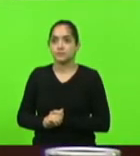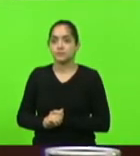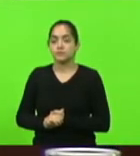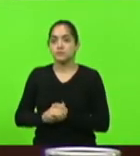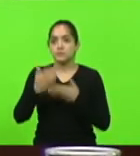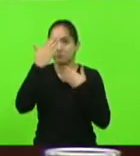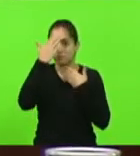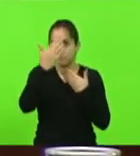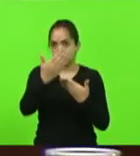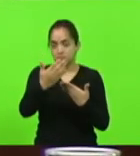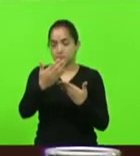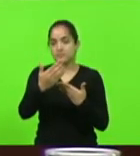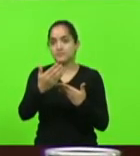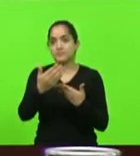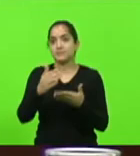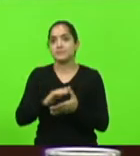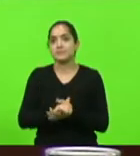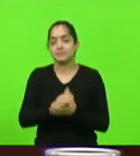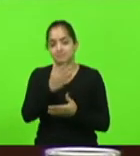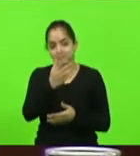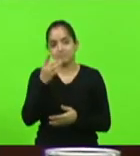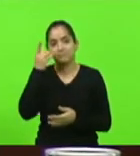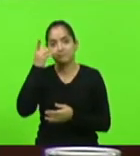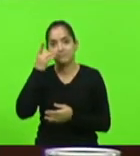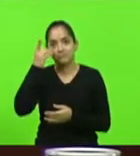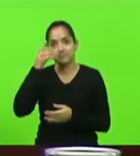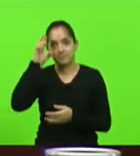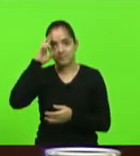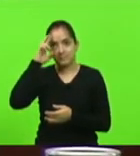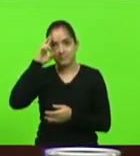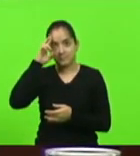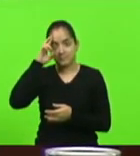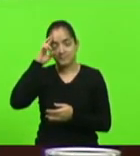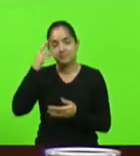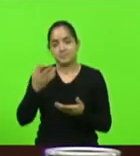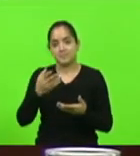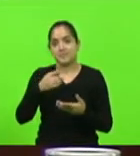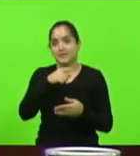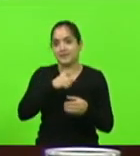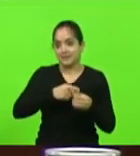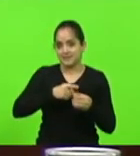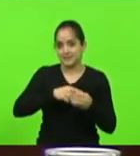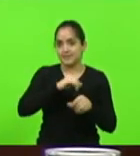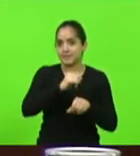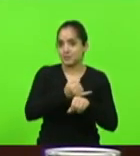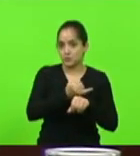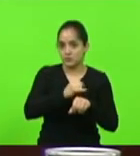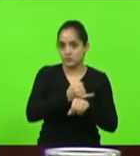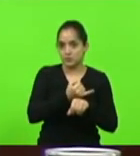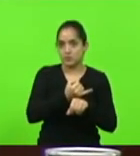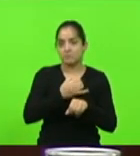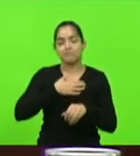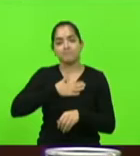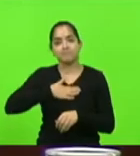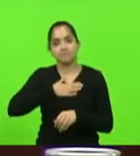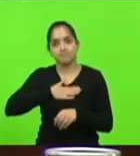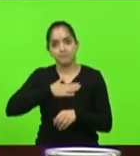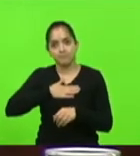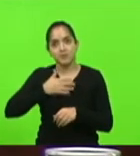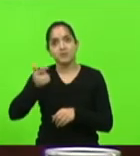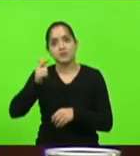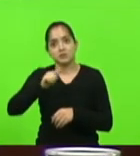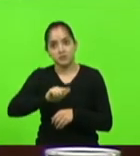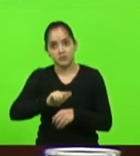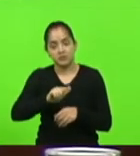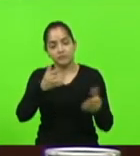agradecer a vinda do deputado Floriano, ele que é lá de Joinville, nosso irmão na fé, e dizer que é um prazer receber mais um